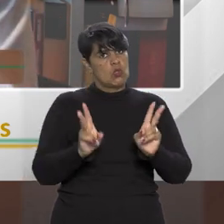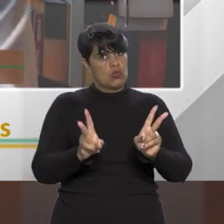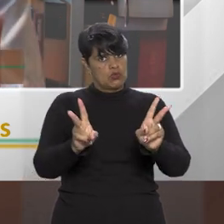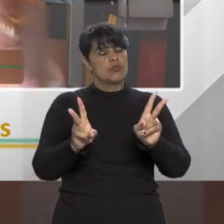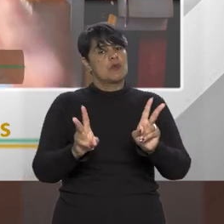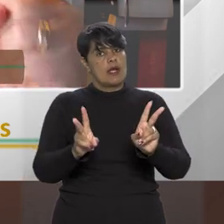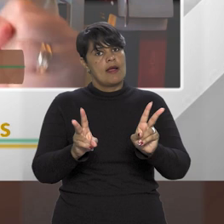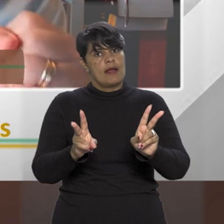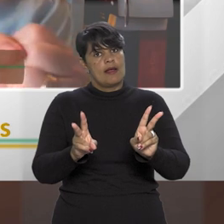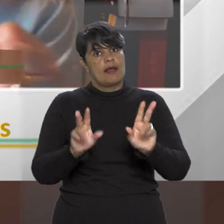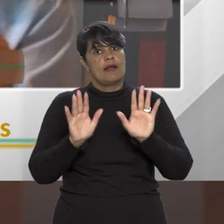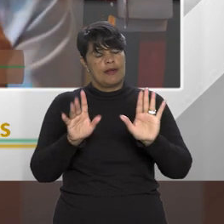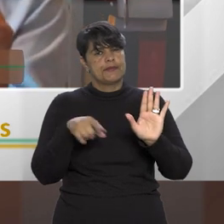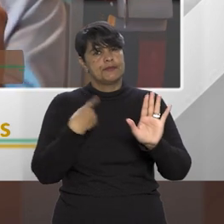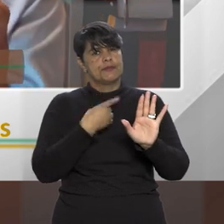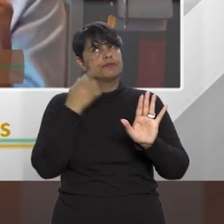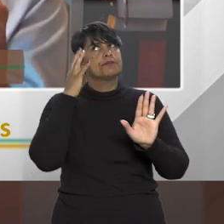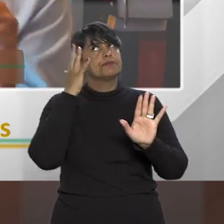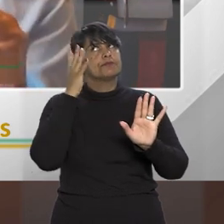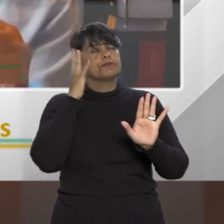menor porte, de uma comarca com